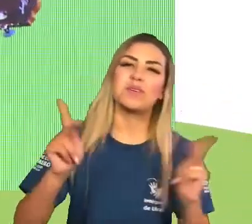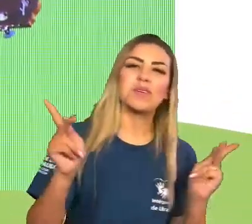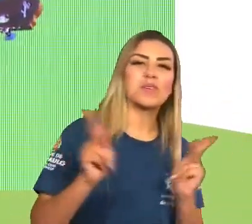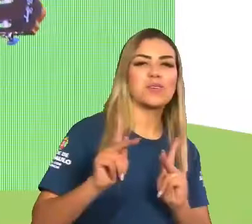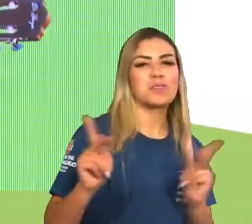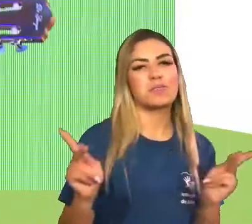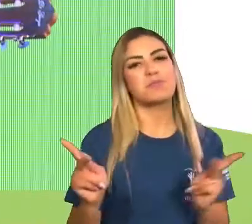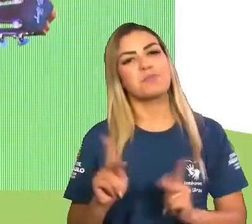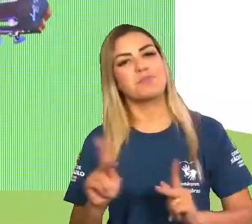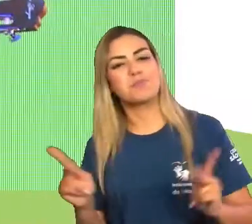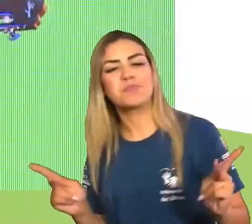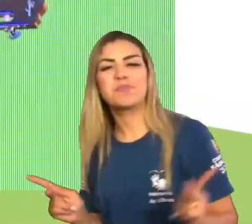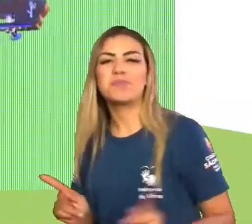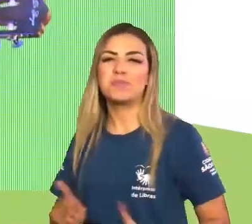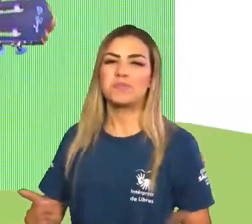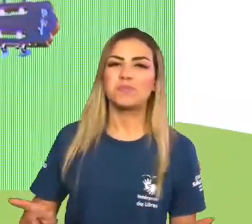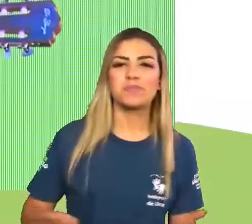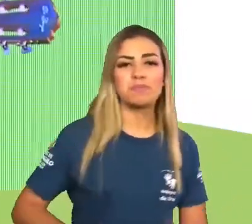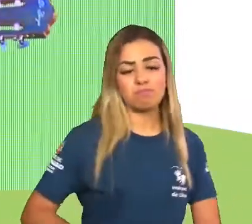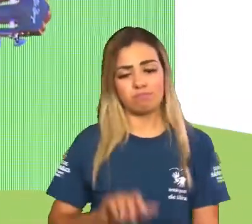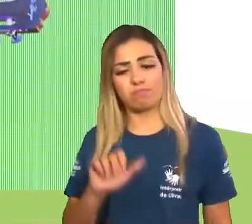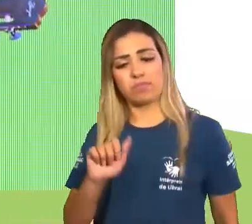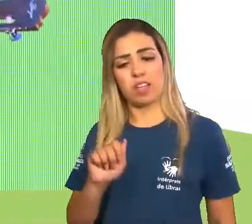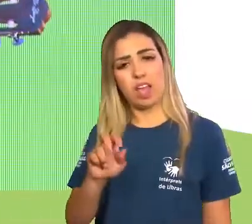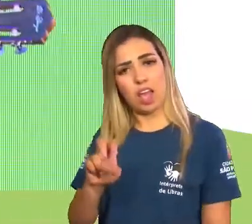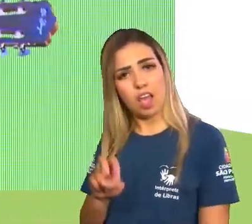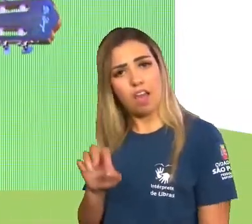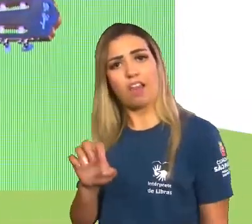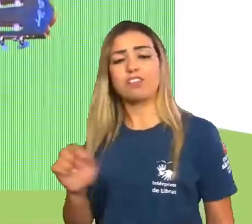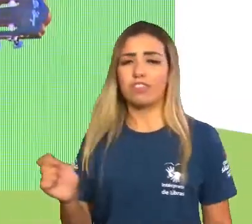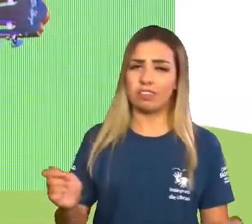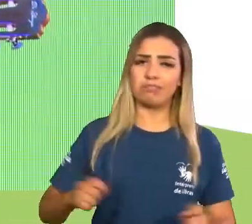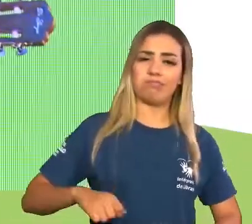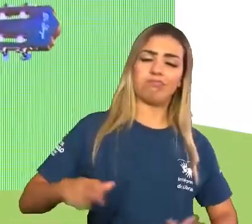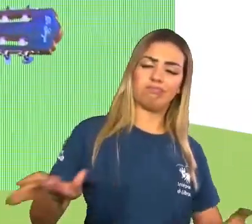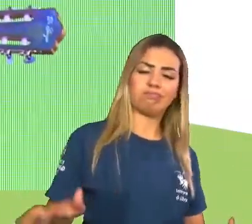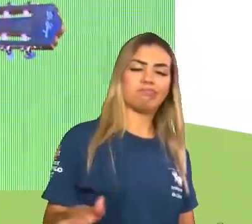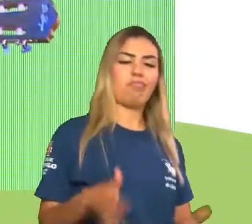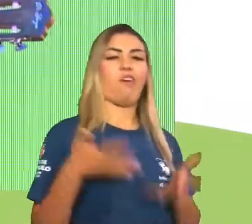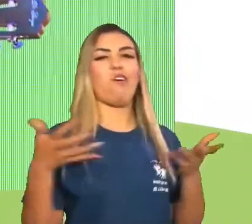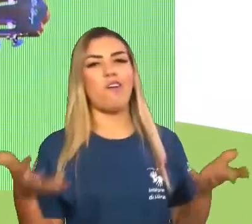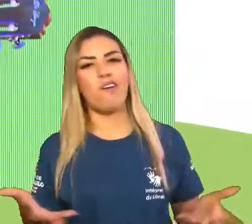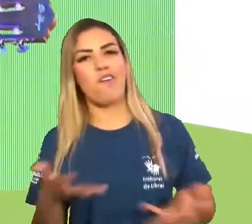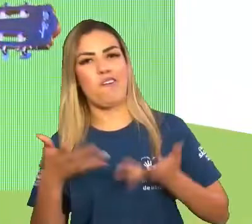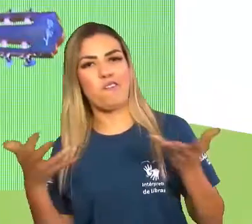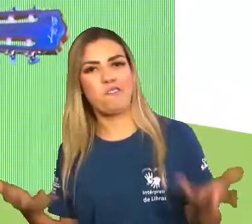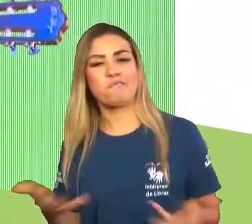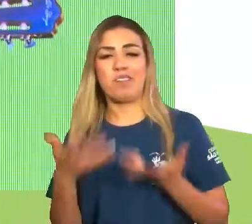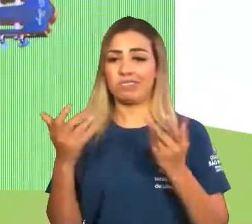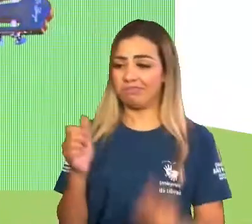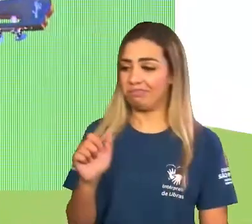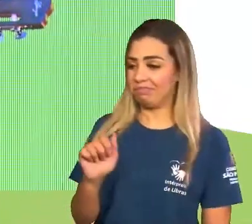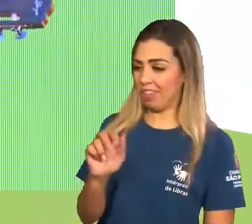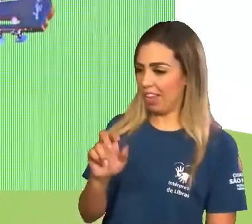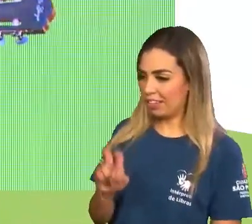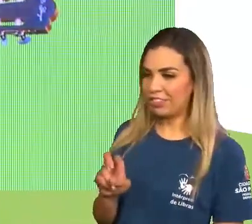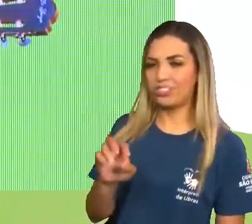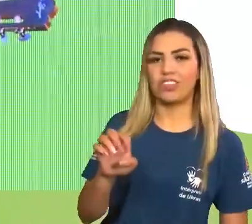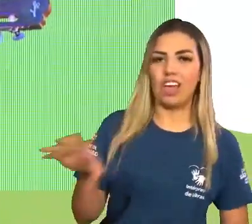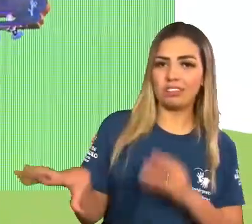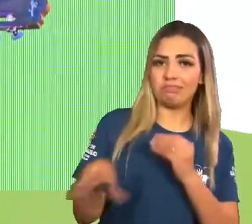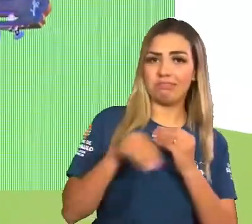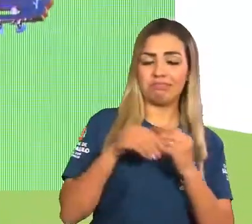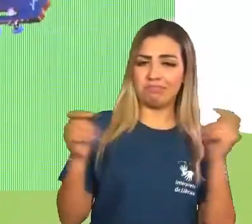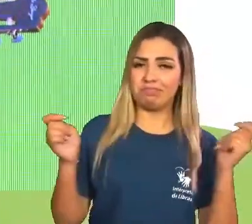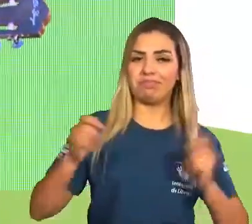Odu, axé Odu, axé Odu, axé